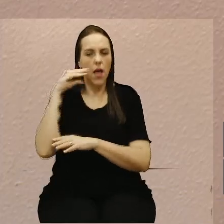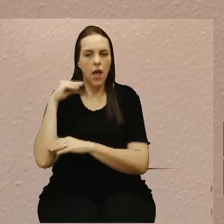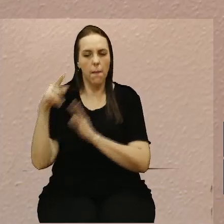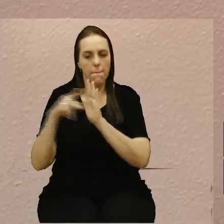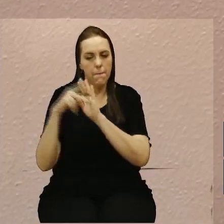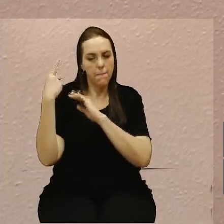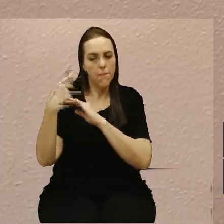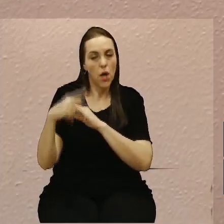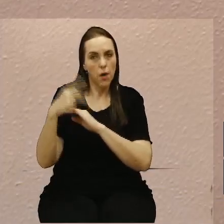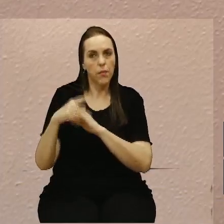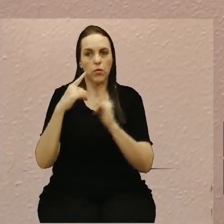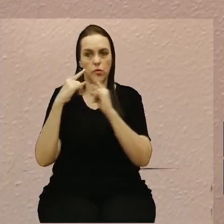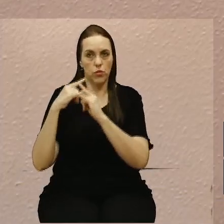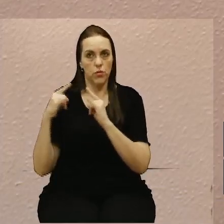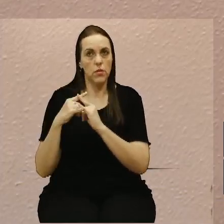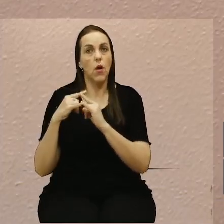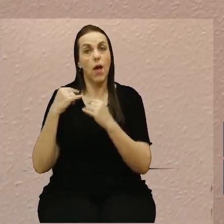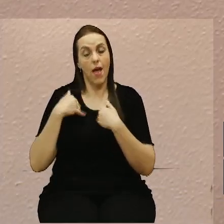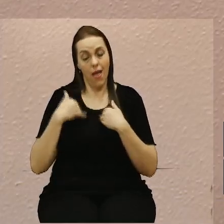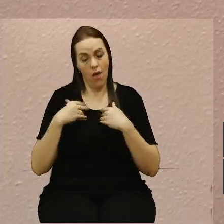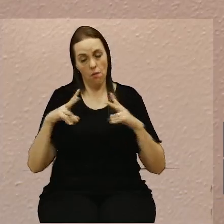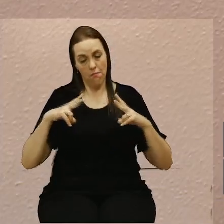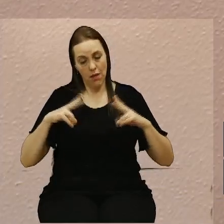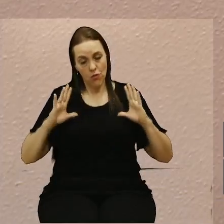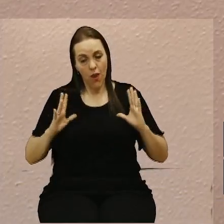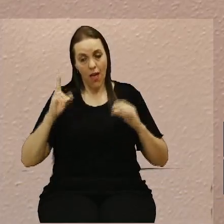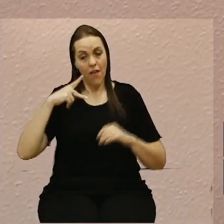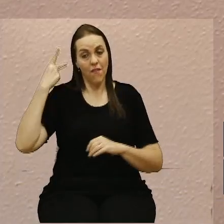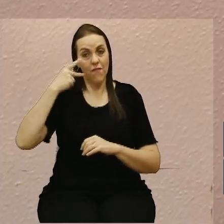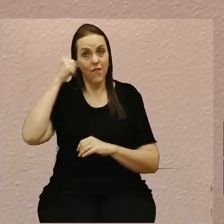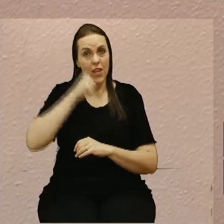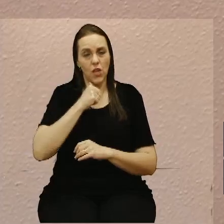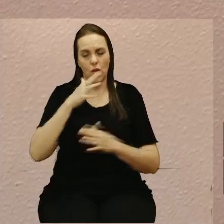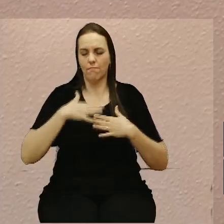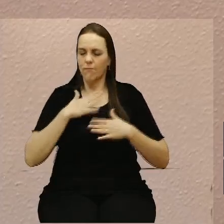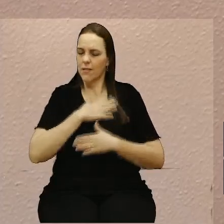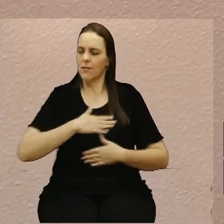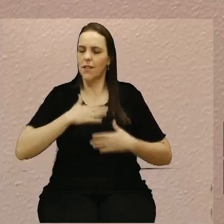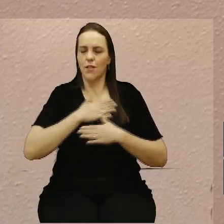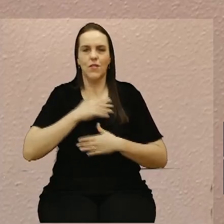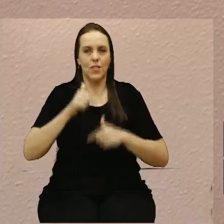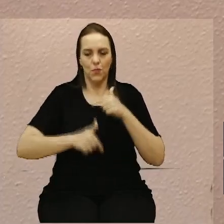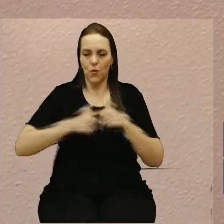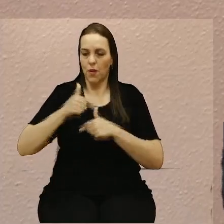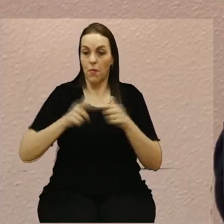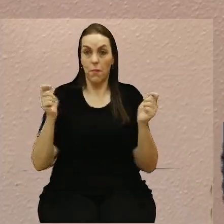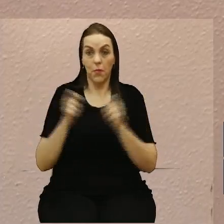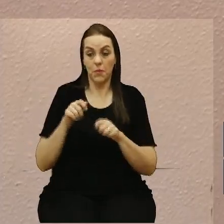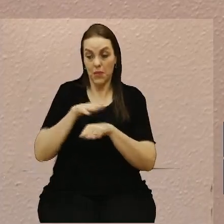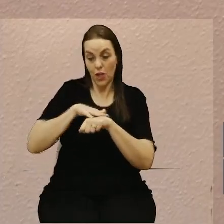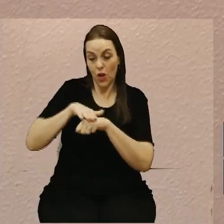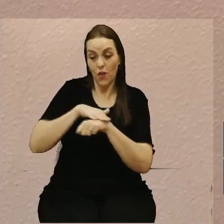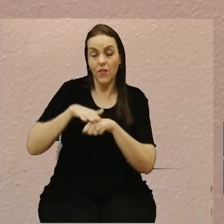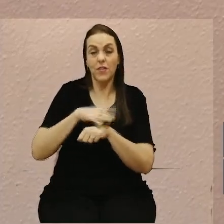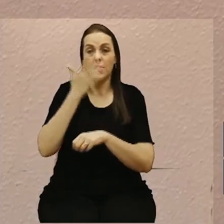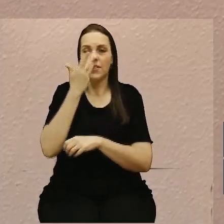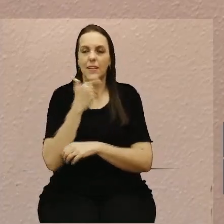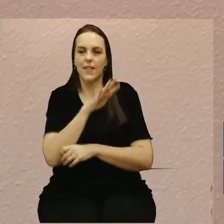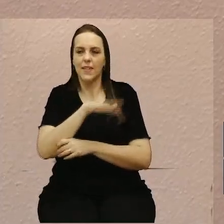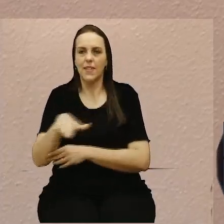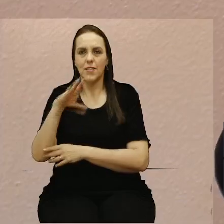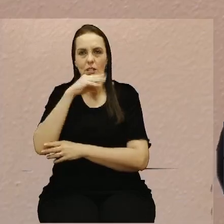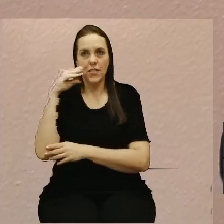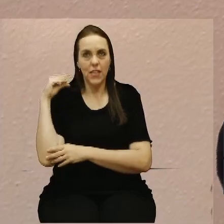instituição e, para mim, particularmente como vereadora, é o momento mais satisfatório da minha atuação, quando eu posso conversar com as crianças e com os adolescentes.